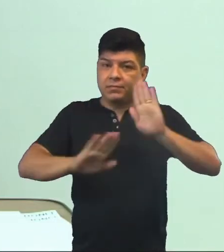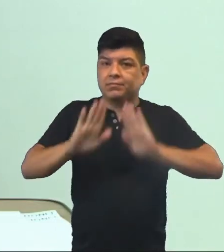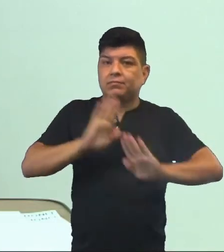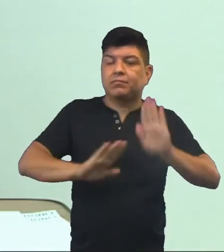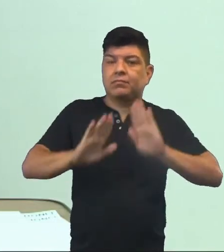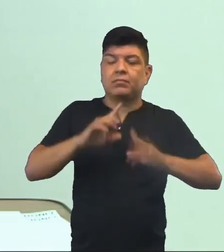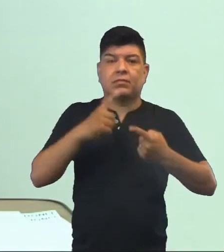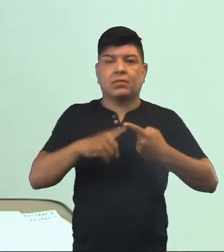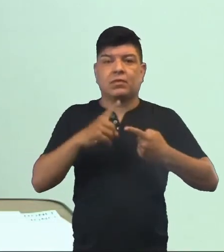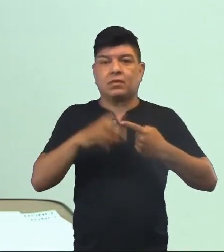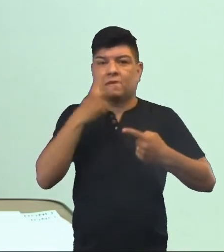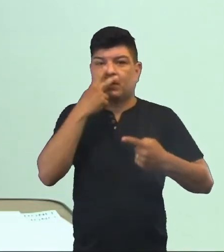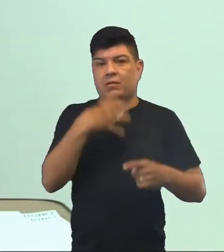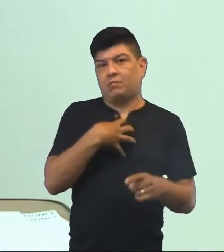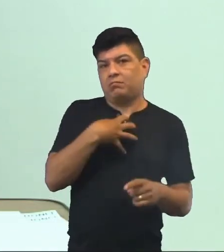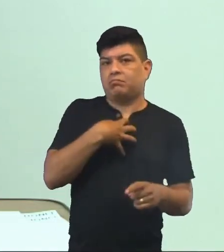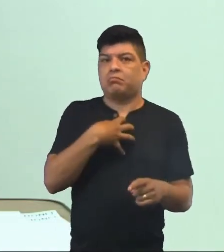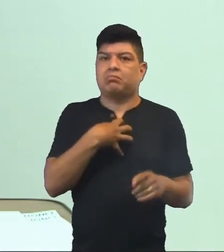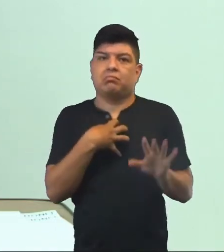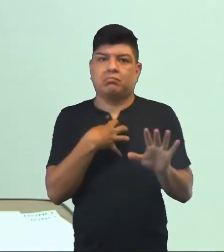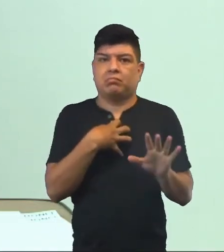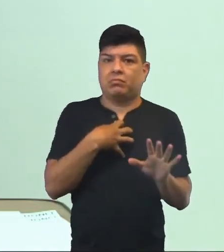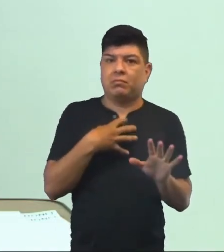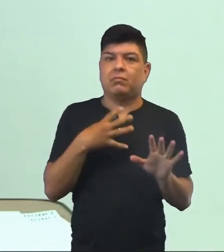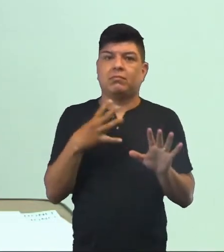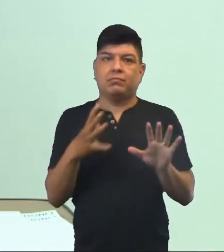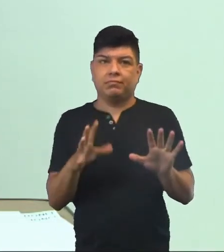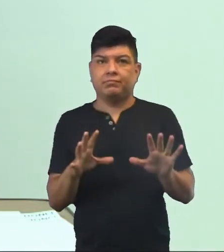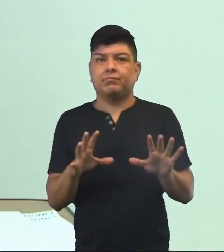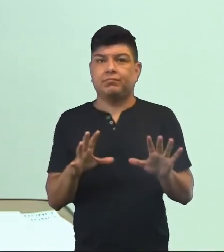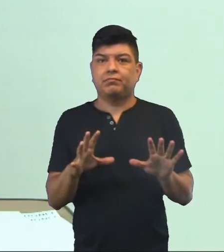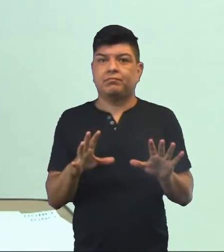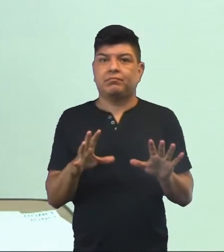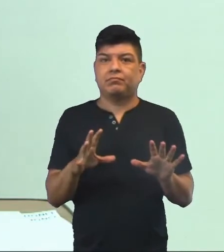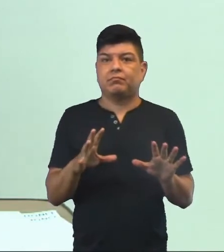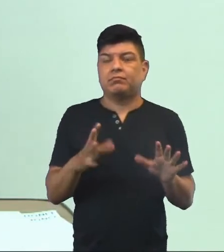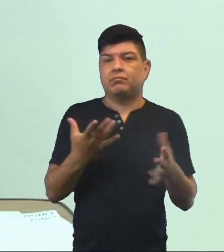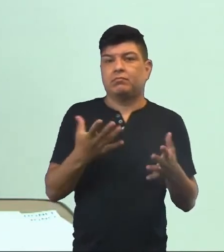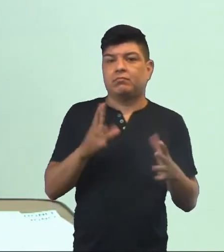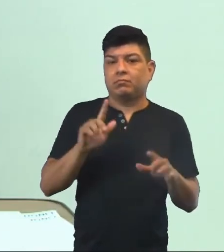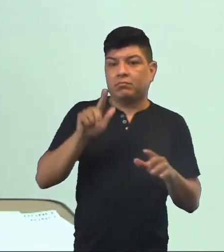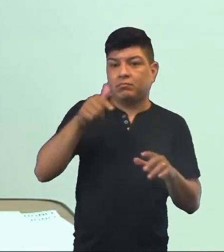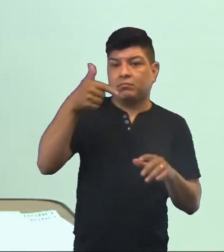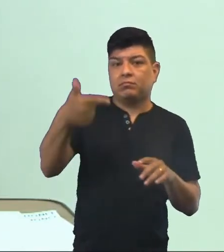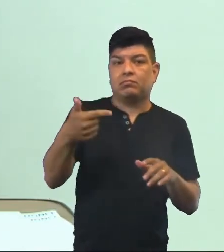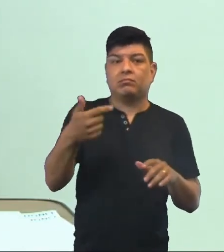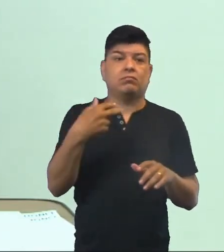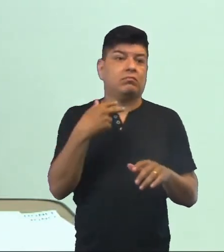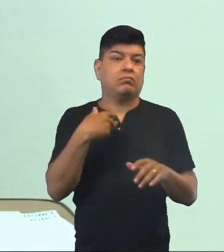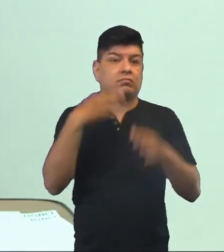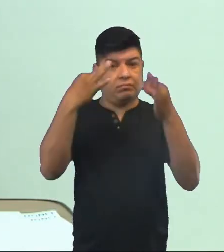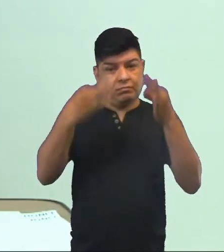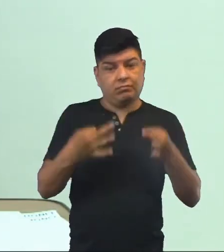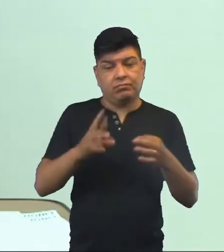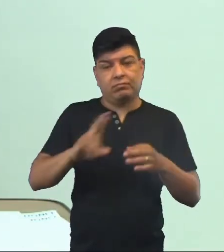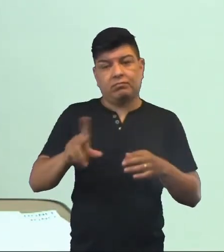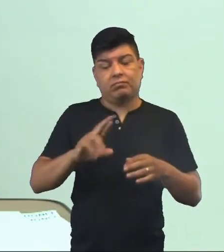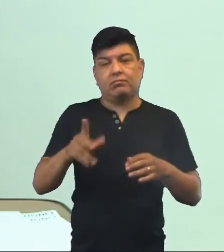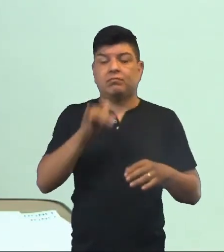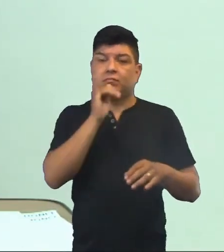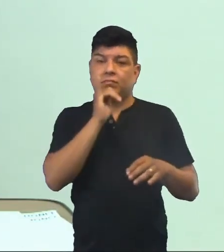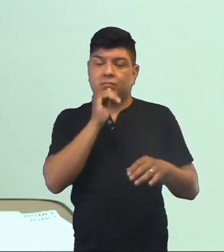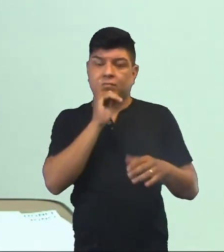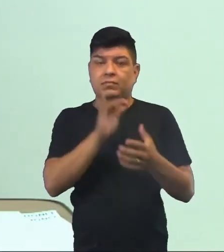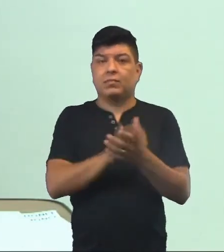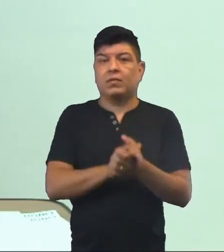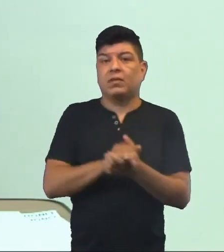cuidado, porque as manias a gente acaba, né, levando para outras situações que não são adequadas. Como, por